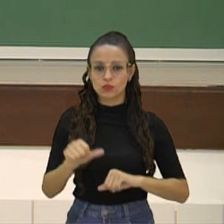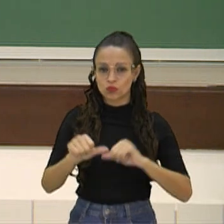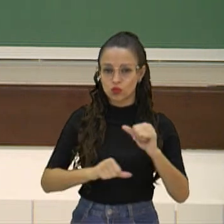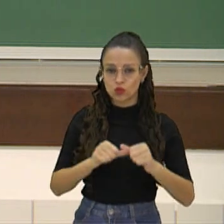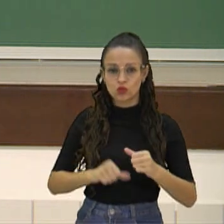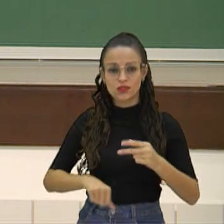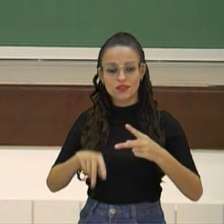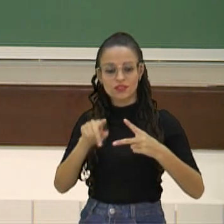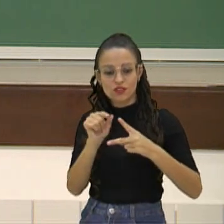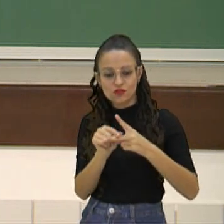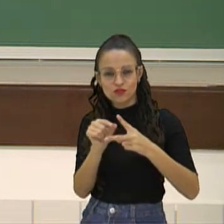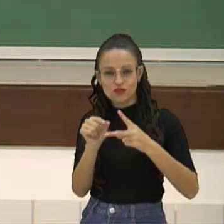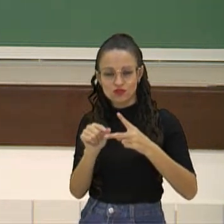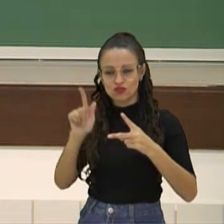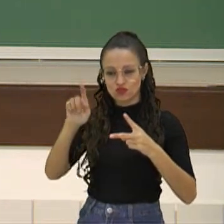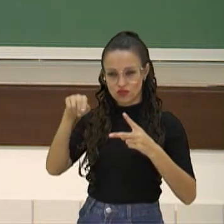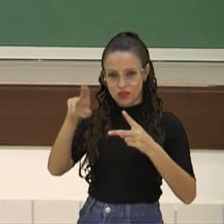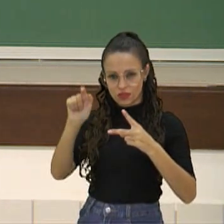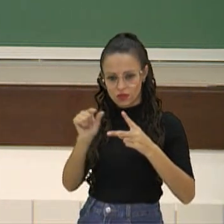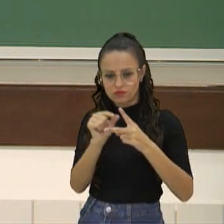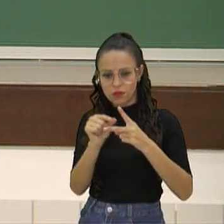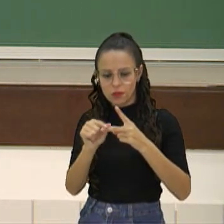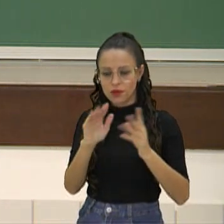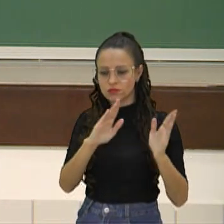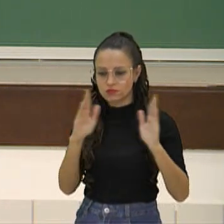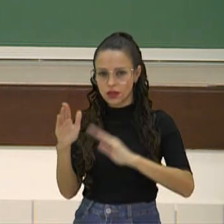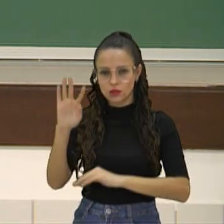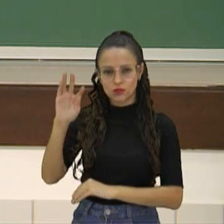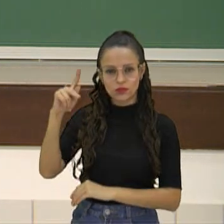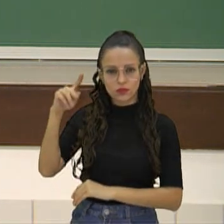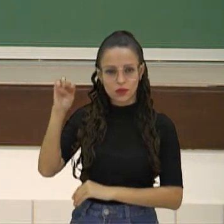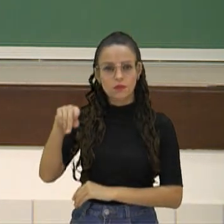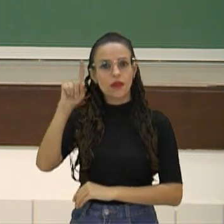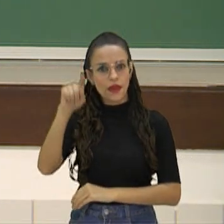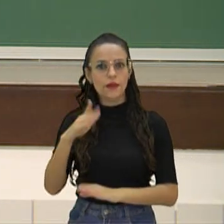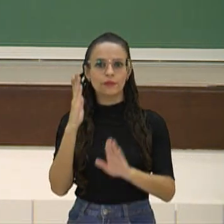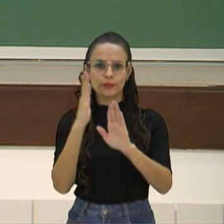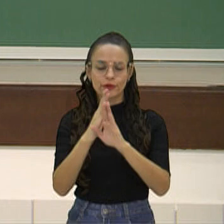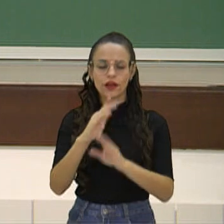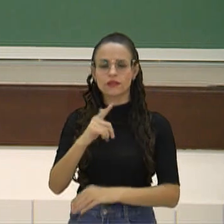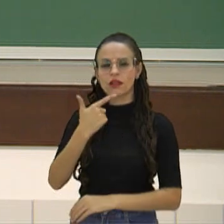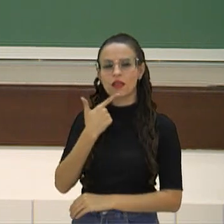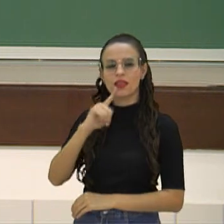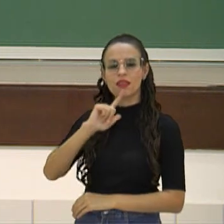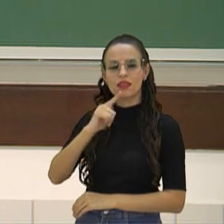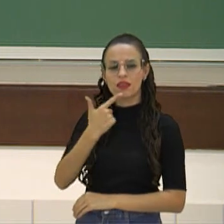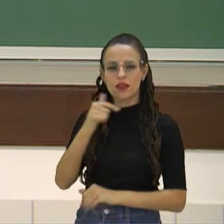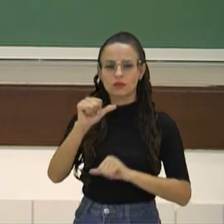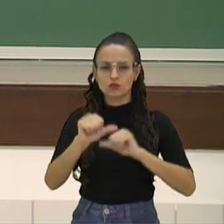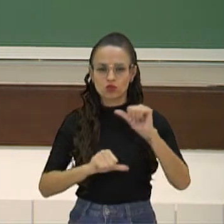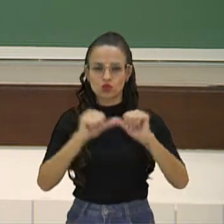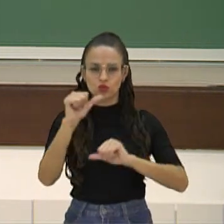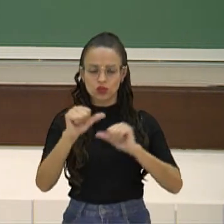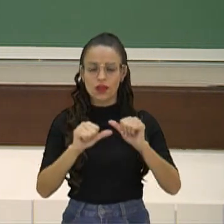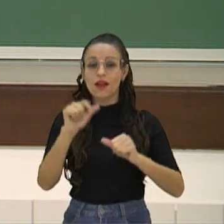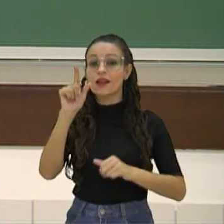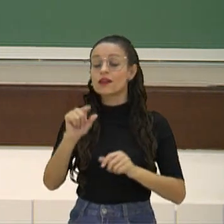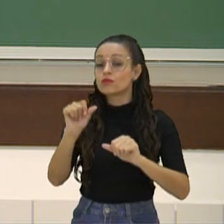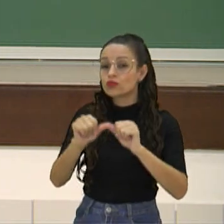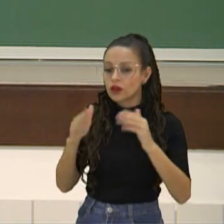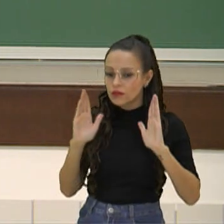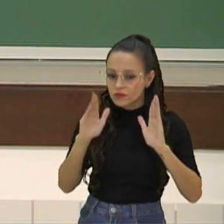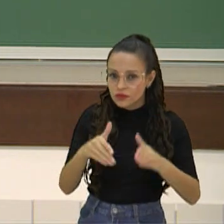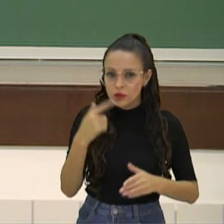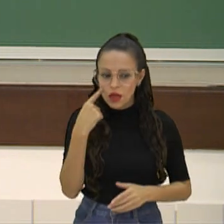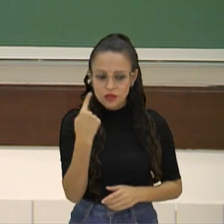a TPM é o motivo para as dores e alterações de humor antes da menstruação. Então seria agora a mudança nos genes que eles